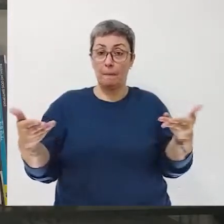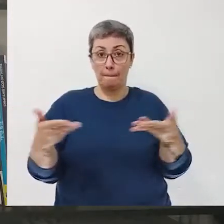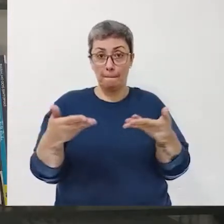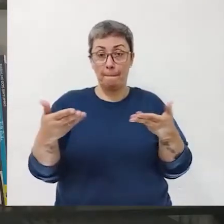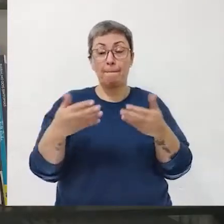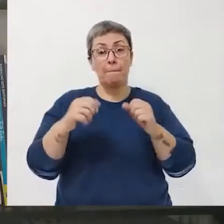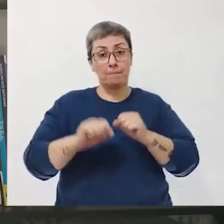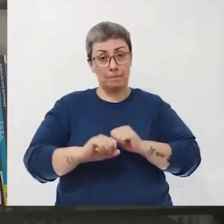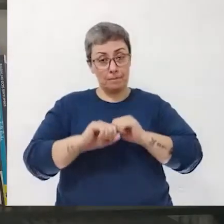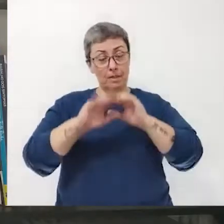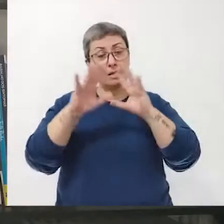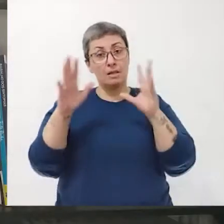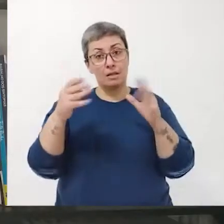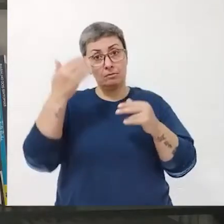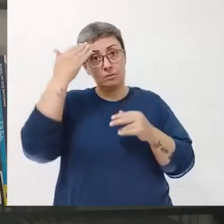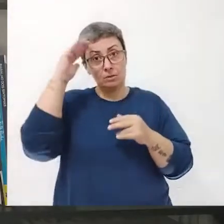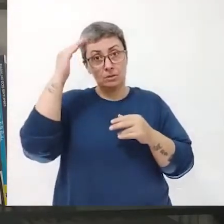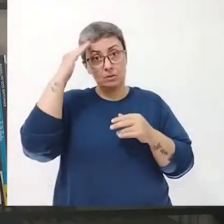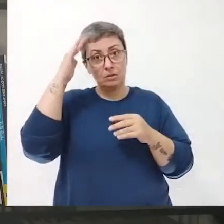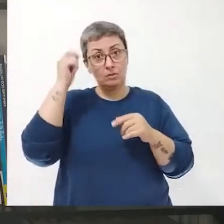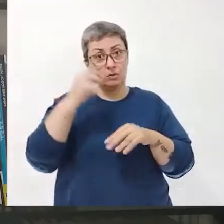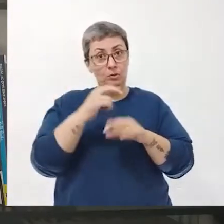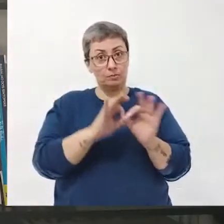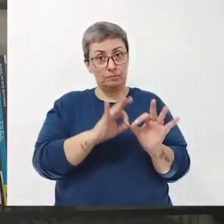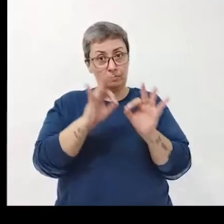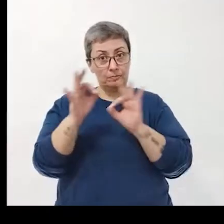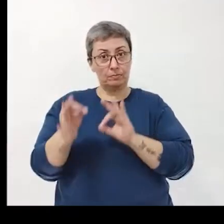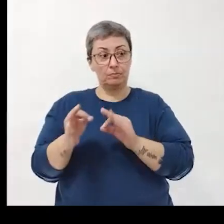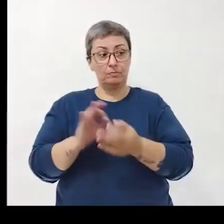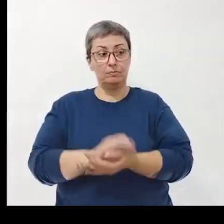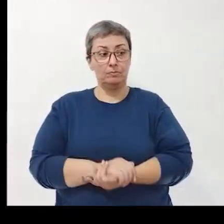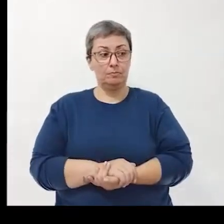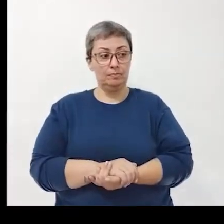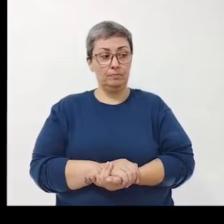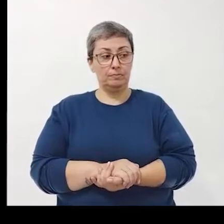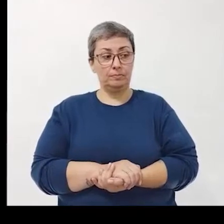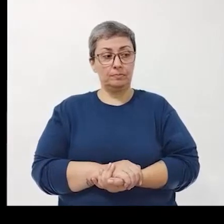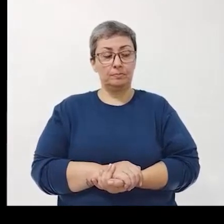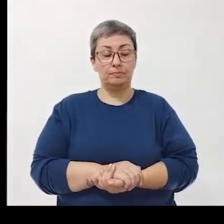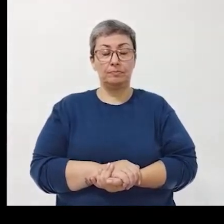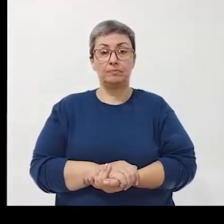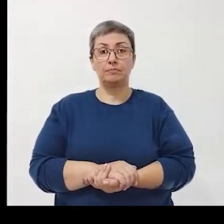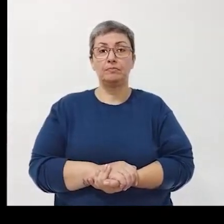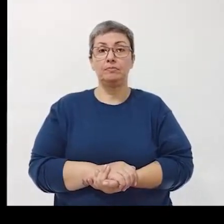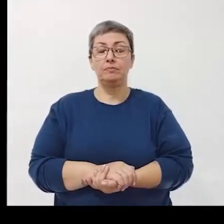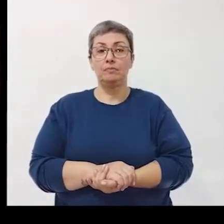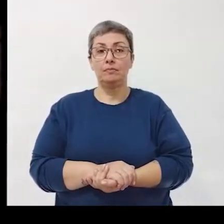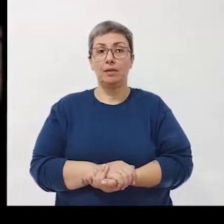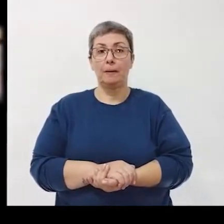para ficar mais fácil de entender. Acompanhem o vídeo.